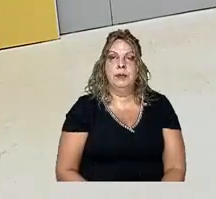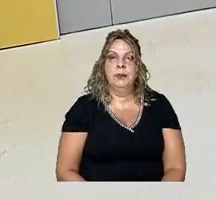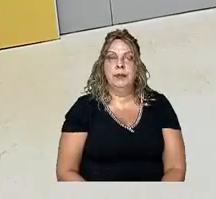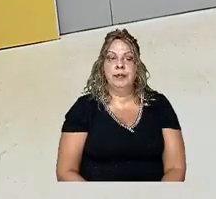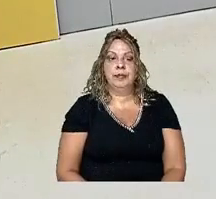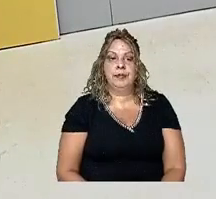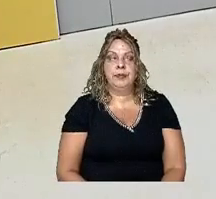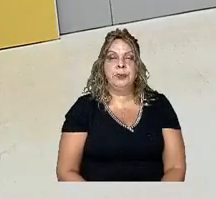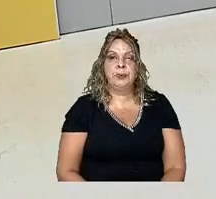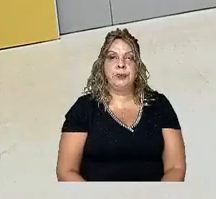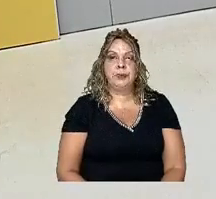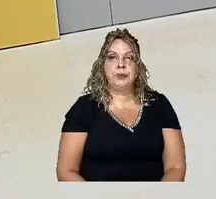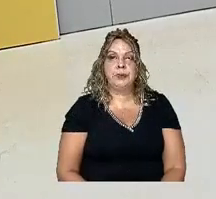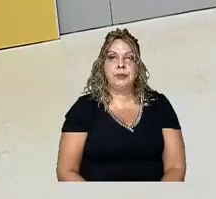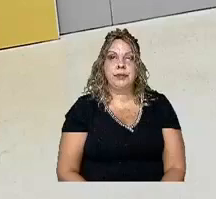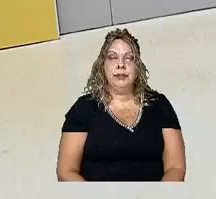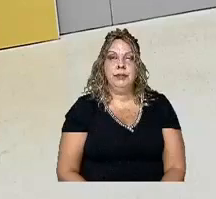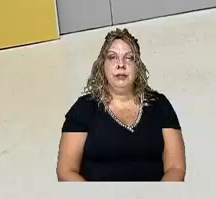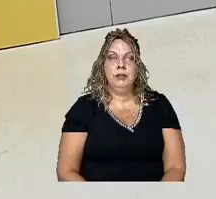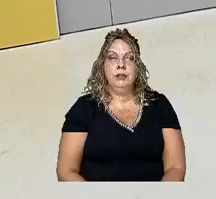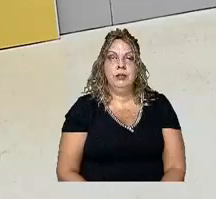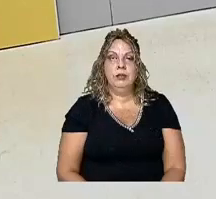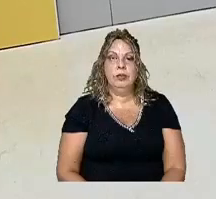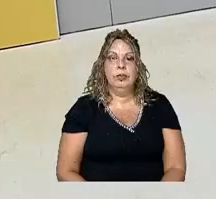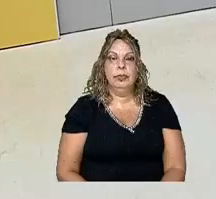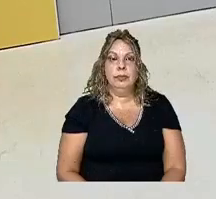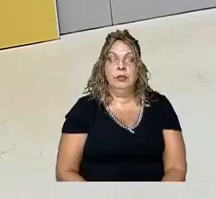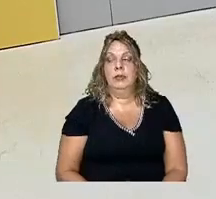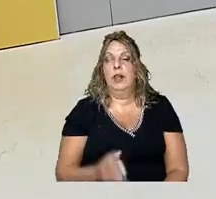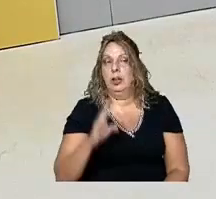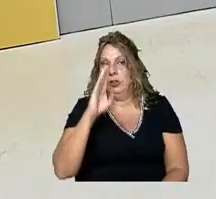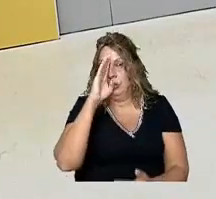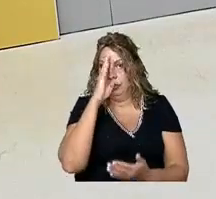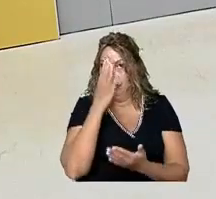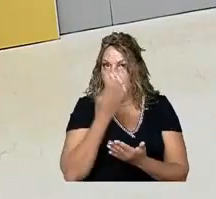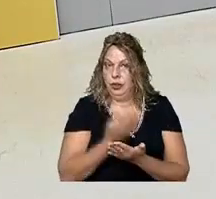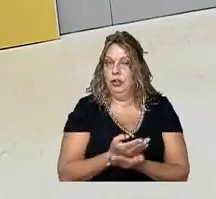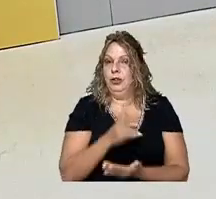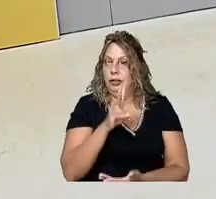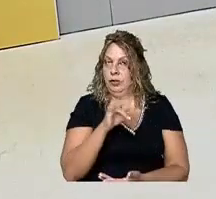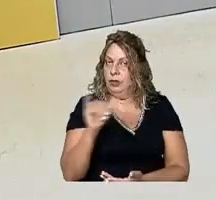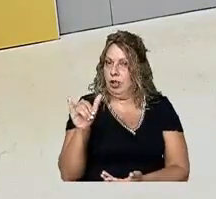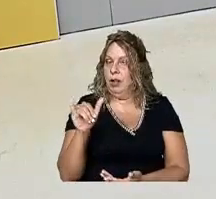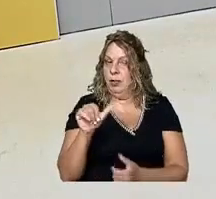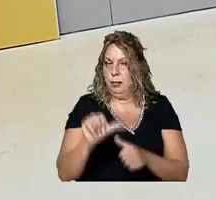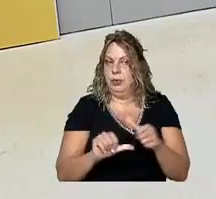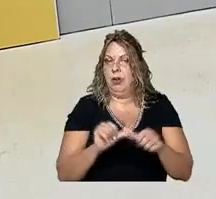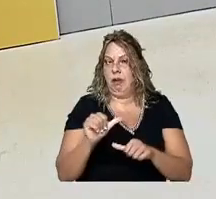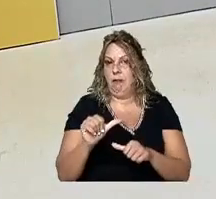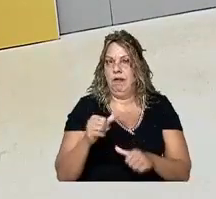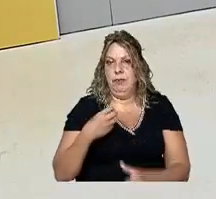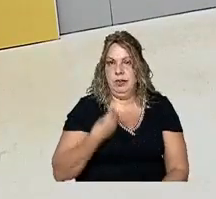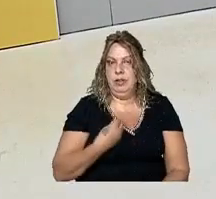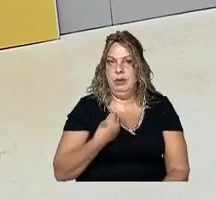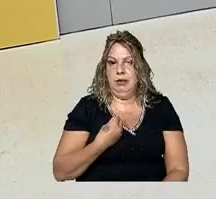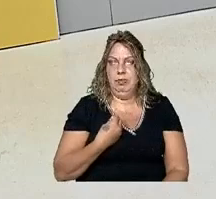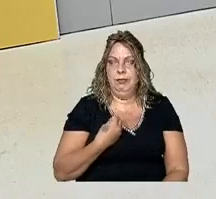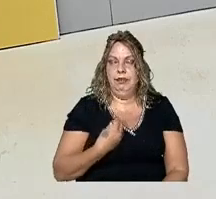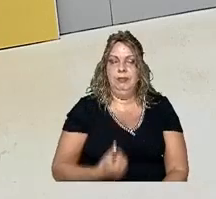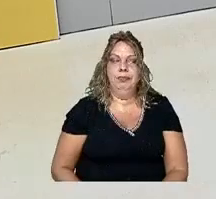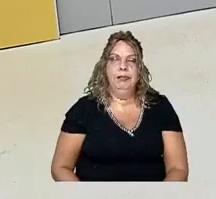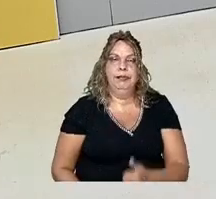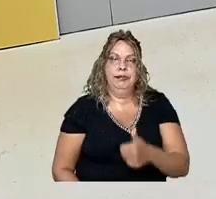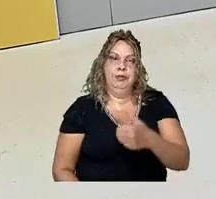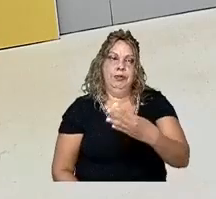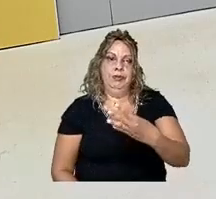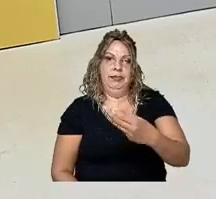vai marcando, acreditando, eu tô torcendo junto contigo, quero ver você mudar de vida, 14, saiu agora, 14,